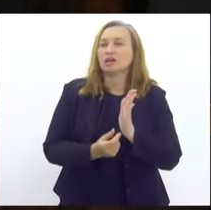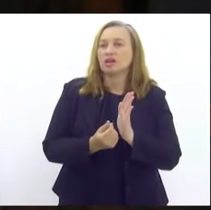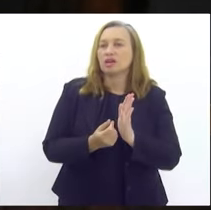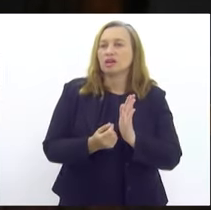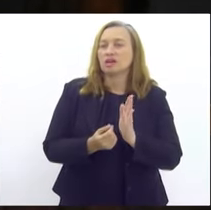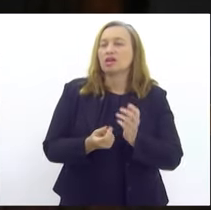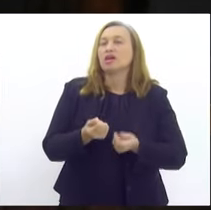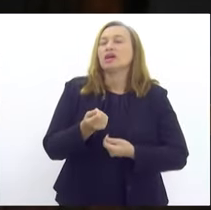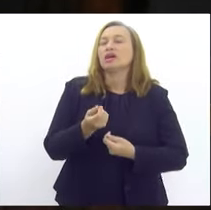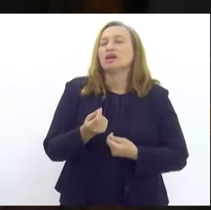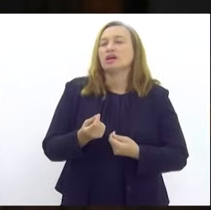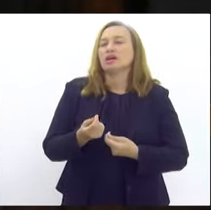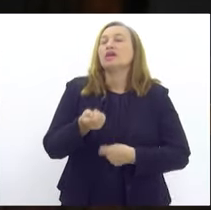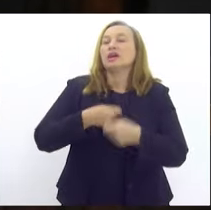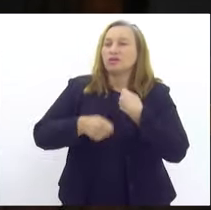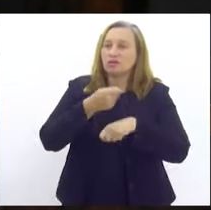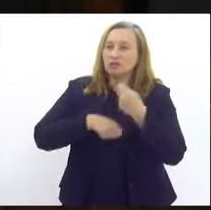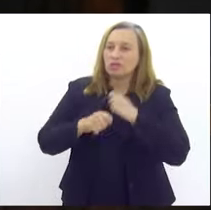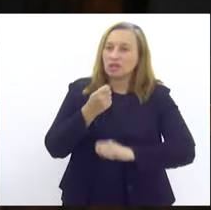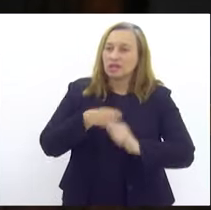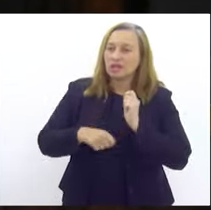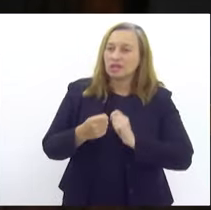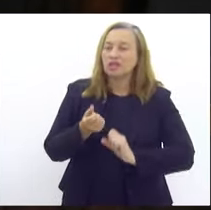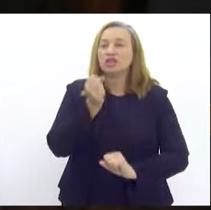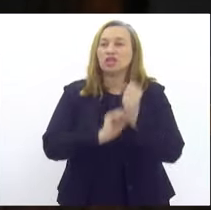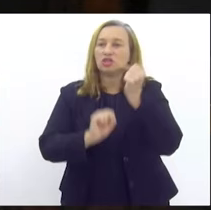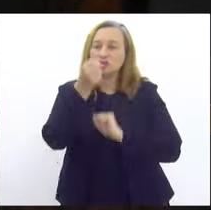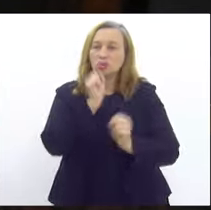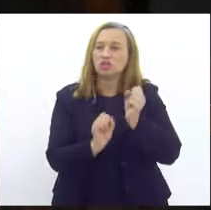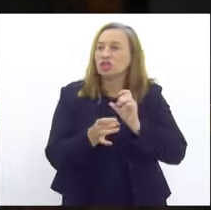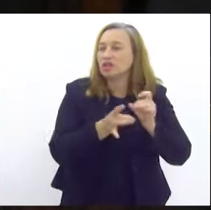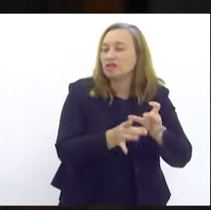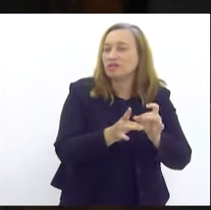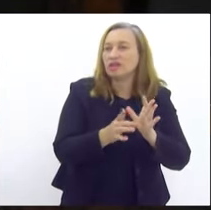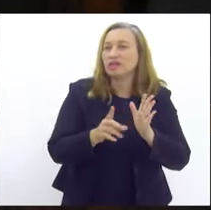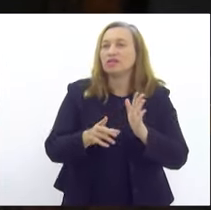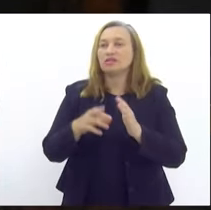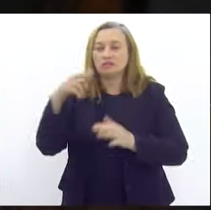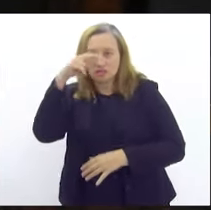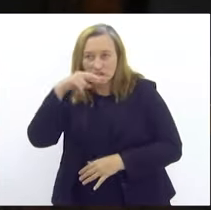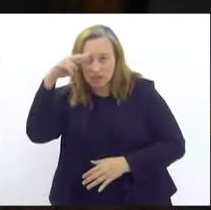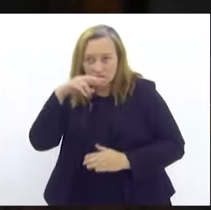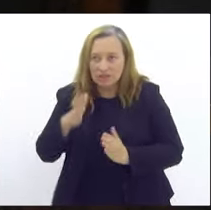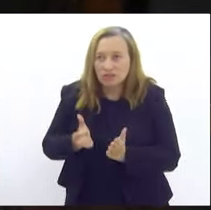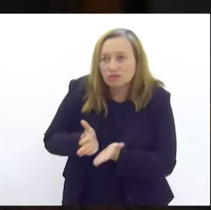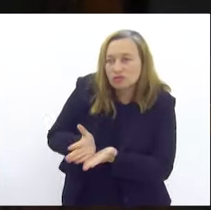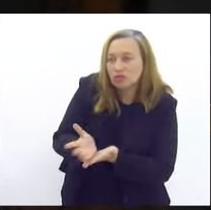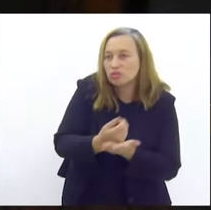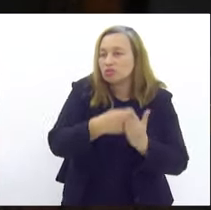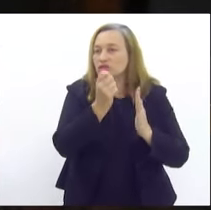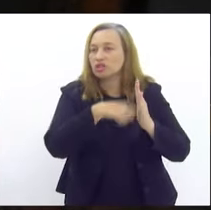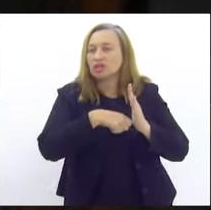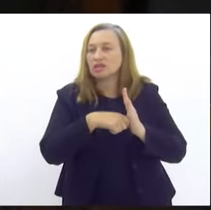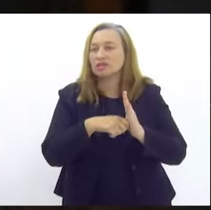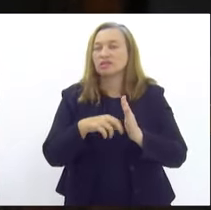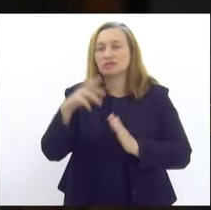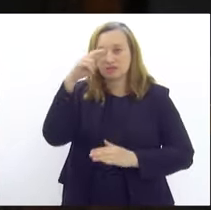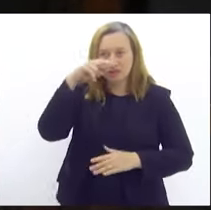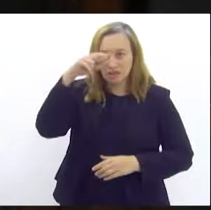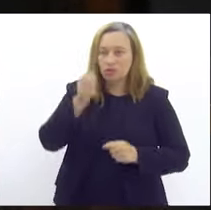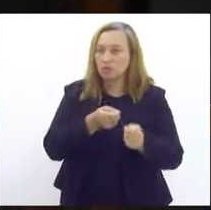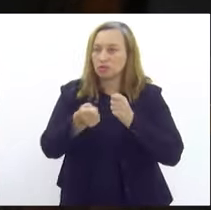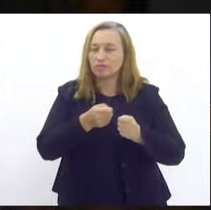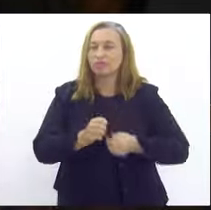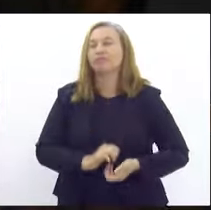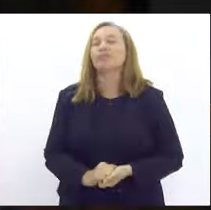Tributação, Controle da Arrecadação Estadual, Fiscalização dos Tributos Estaduais e de Orçamento, Fiscalização Financeira